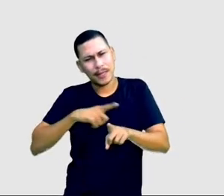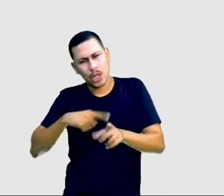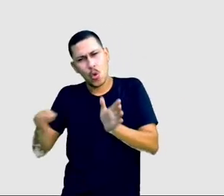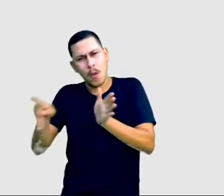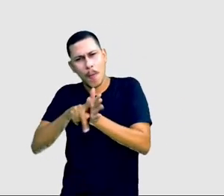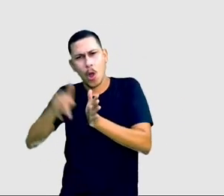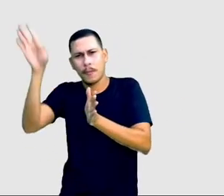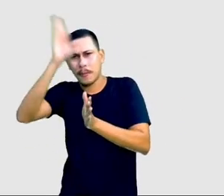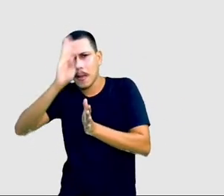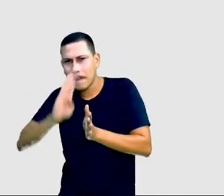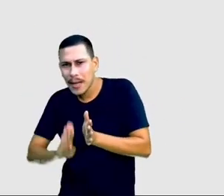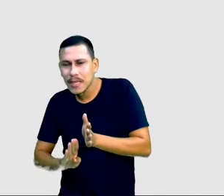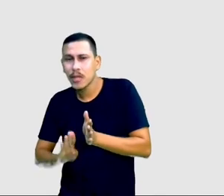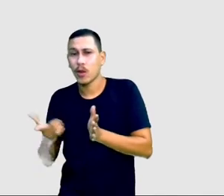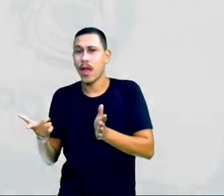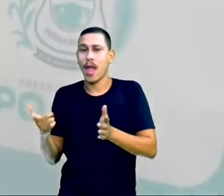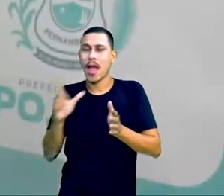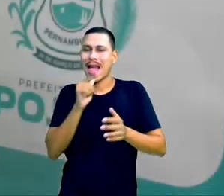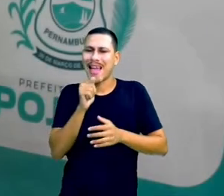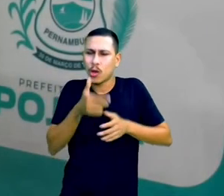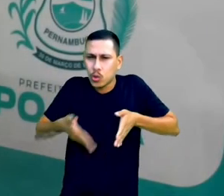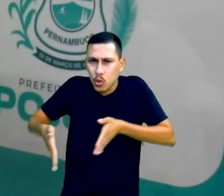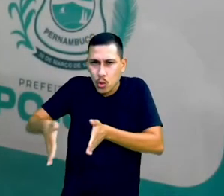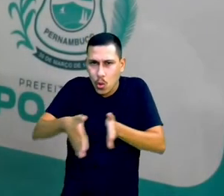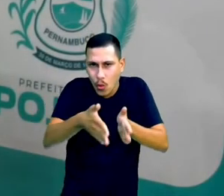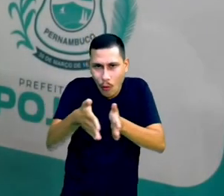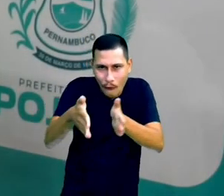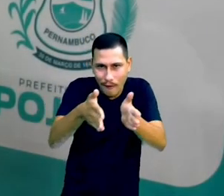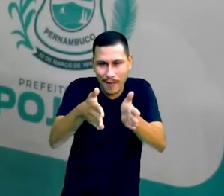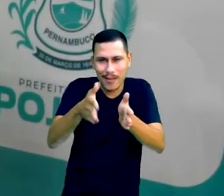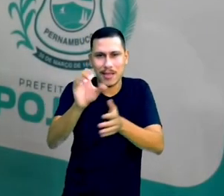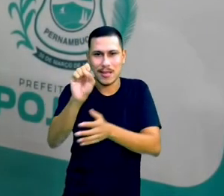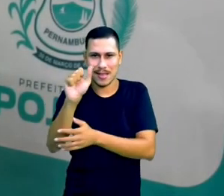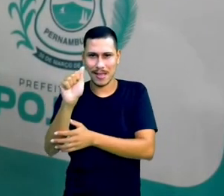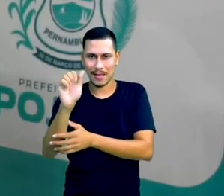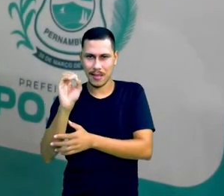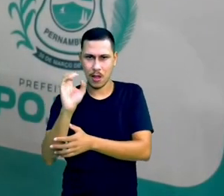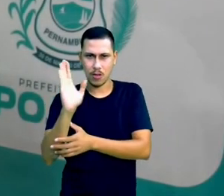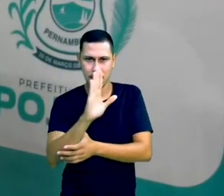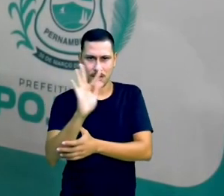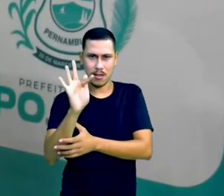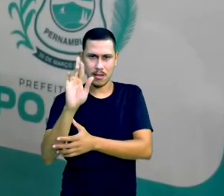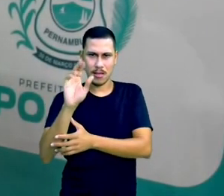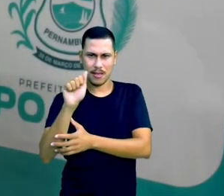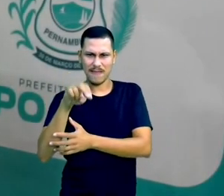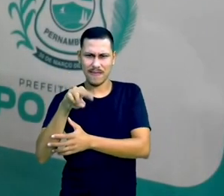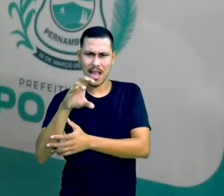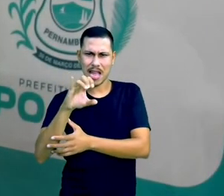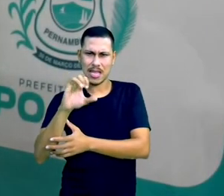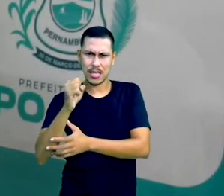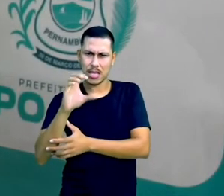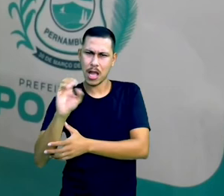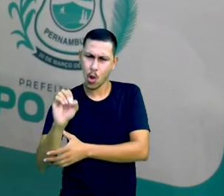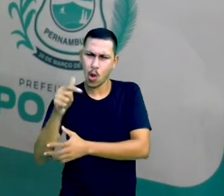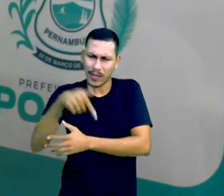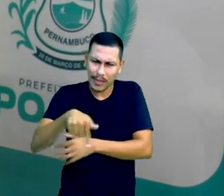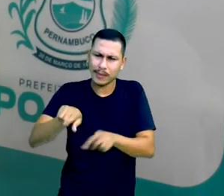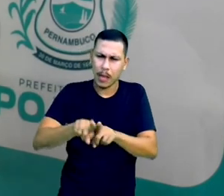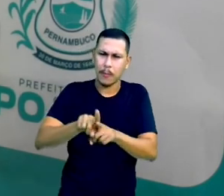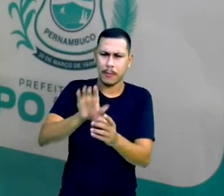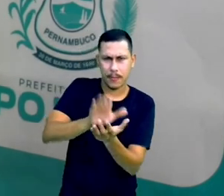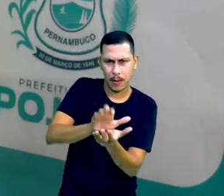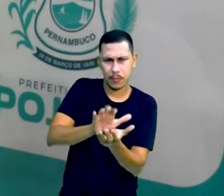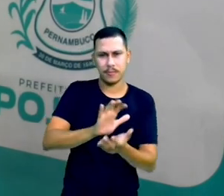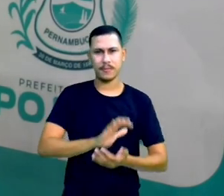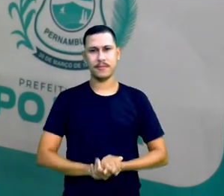brasileira, que é a Bacia do Rio São Francisco, que chega aqui no nosso estado, no estado de Pernambuco. Ok? Vamos